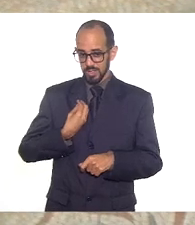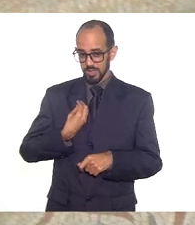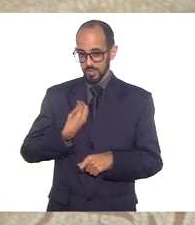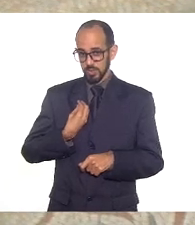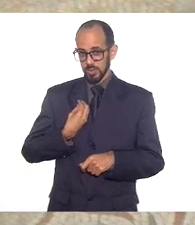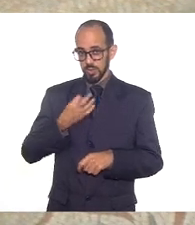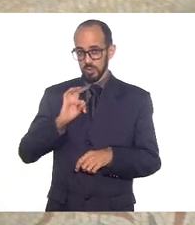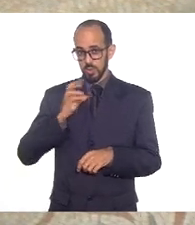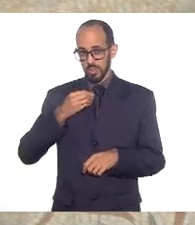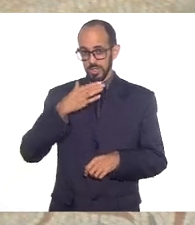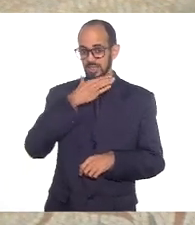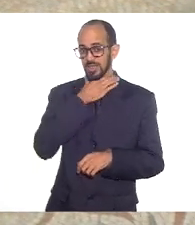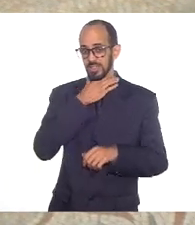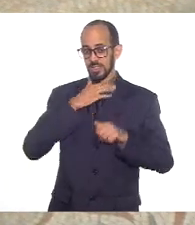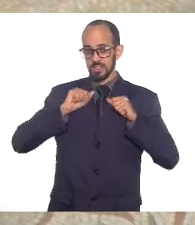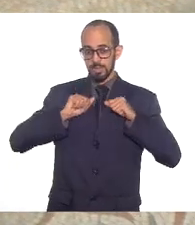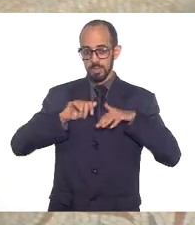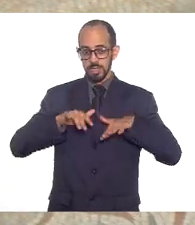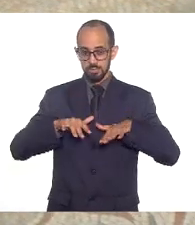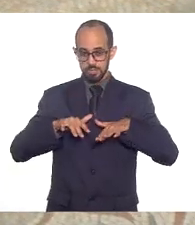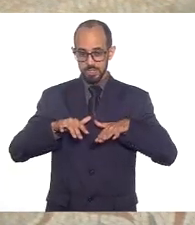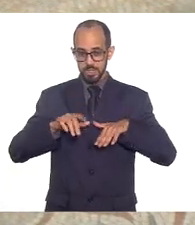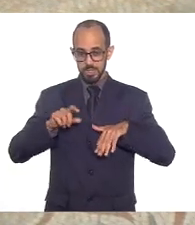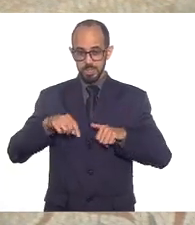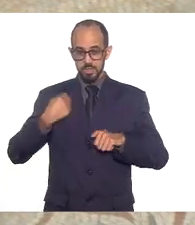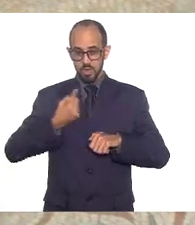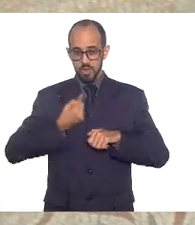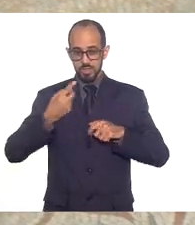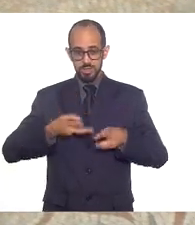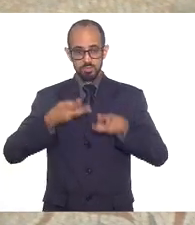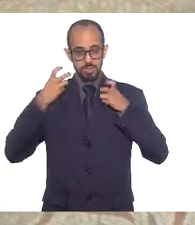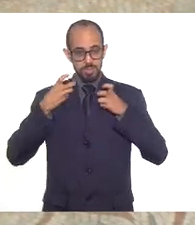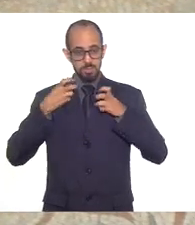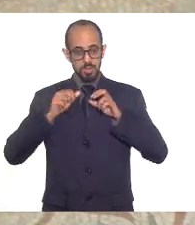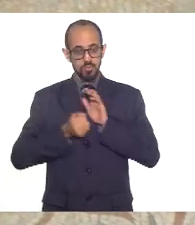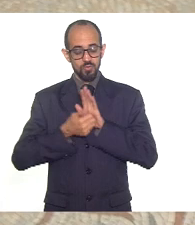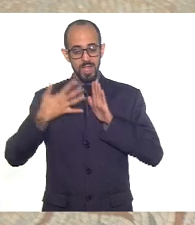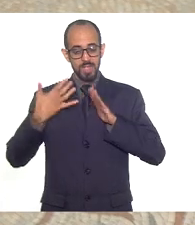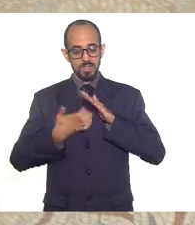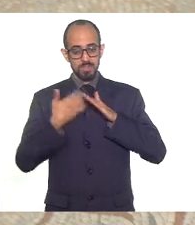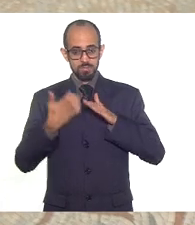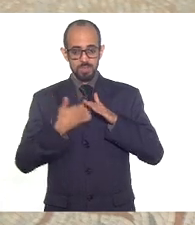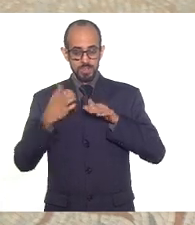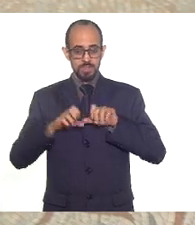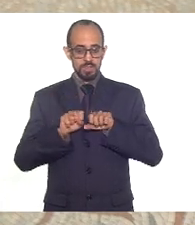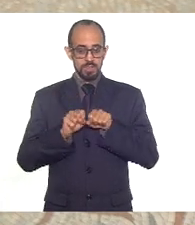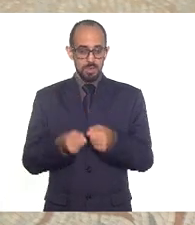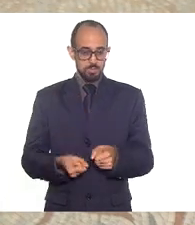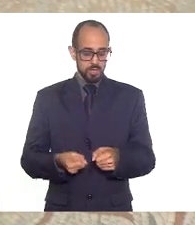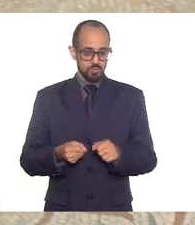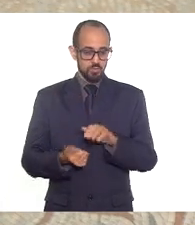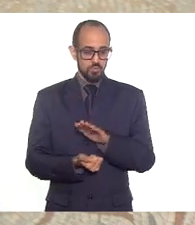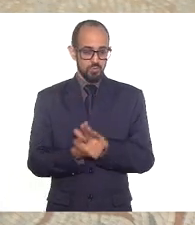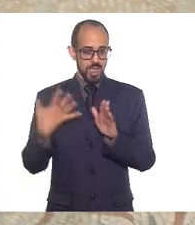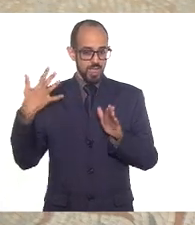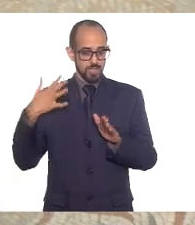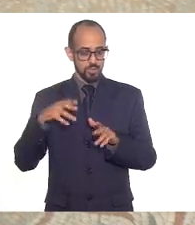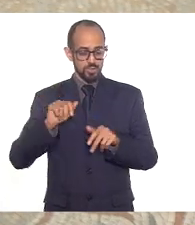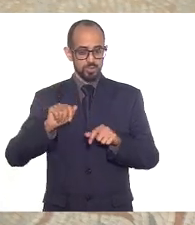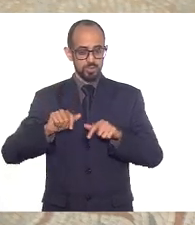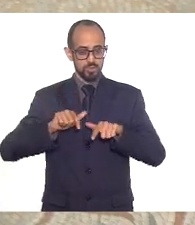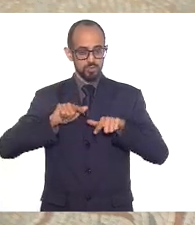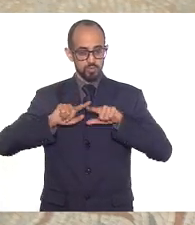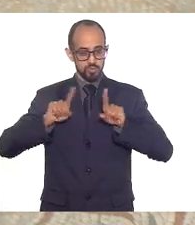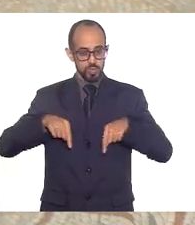crise toda né com a pandemia aonde a gente está assistindo várias empresas quebrando vários postos de